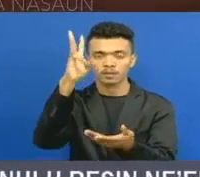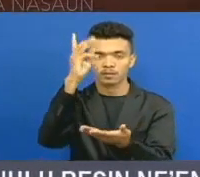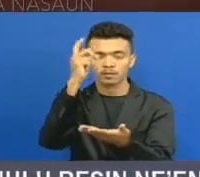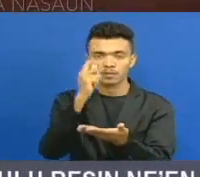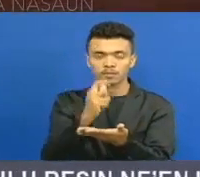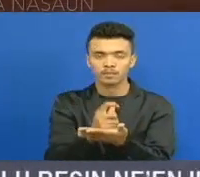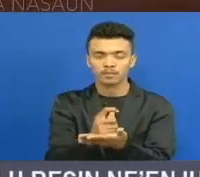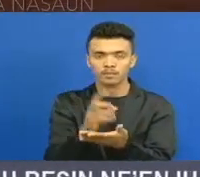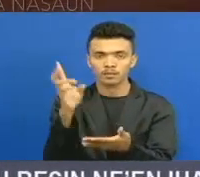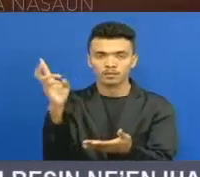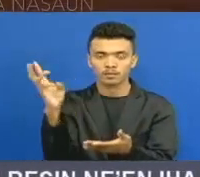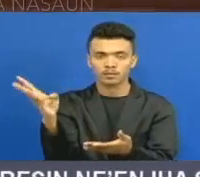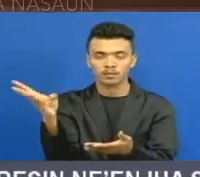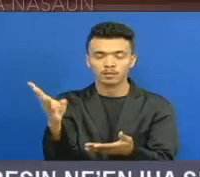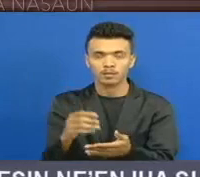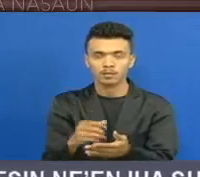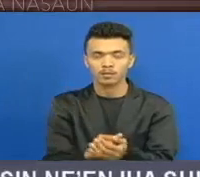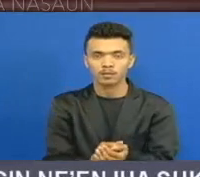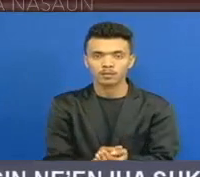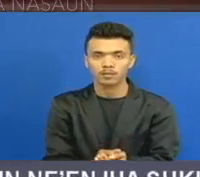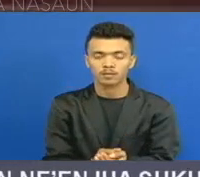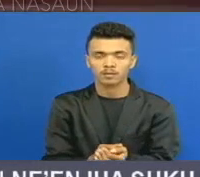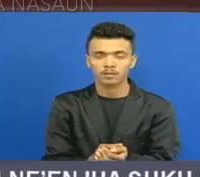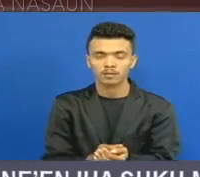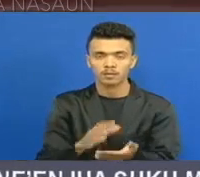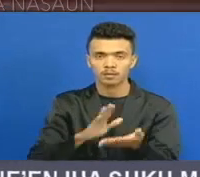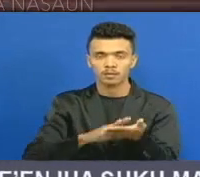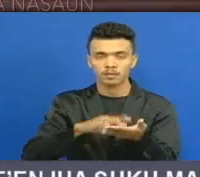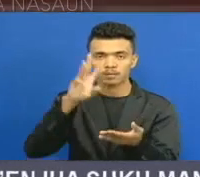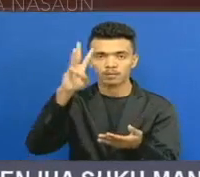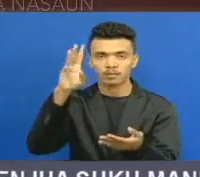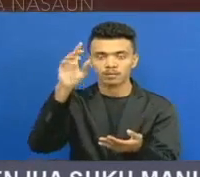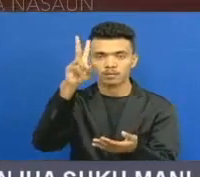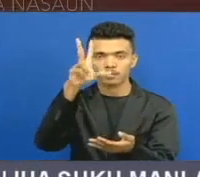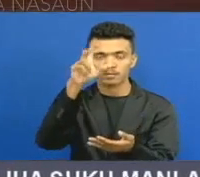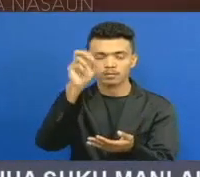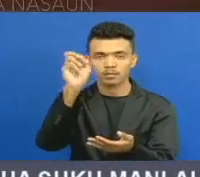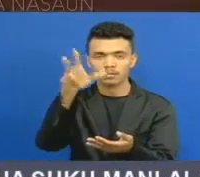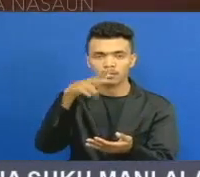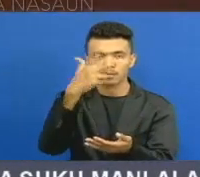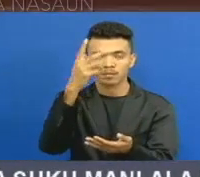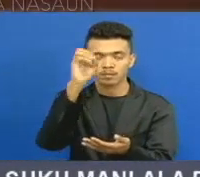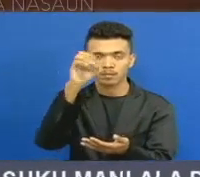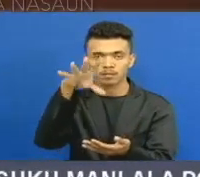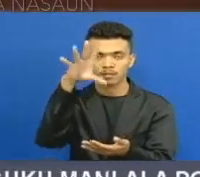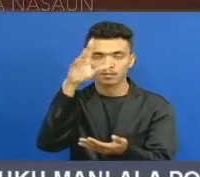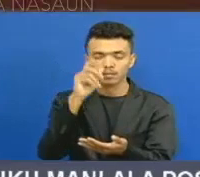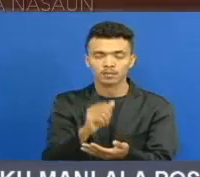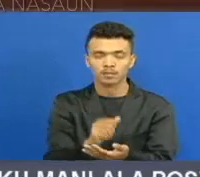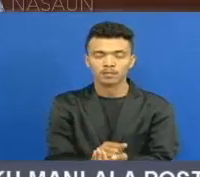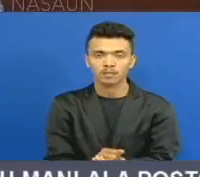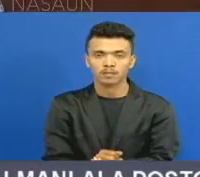6.750. Ensino secundário geral e a escola NEM, 18 pessoas, nem orçamento 13.500. Ensino básico e